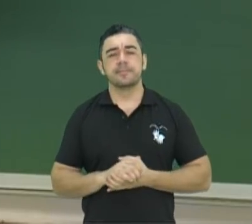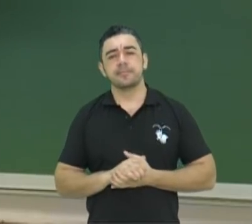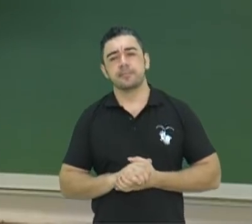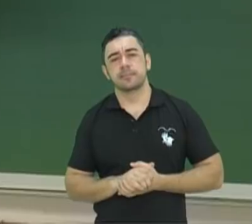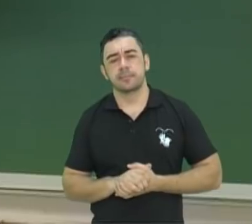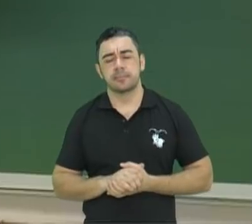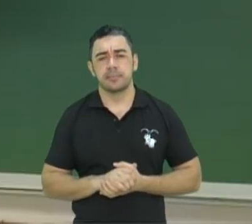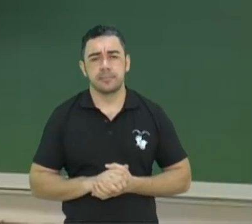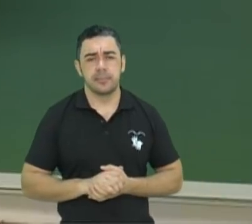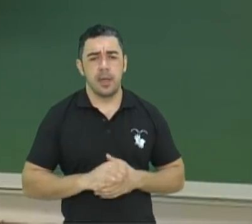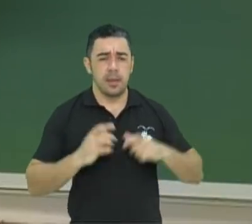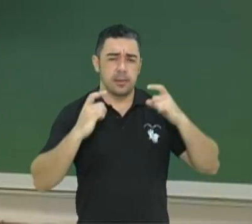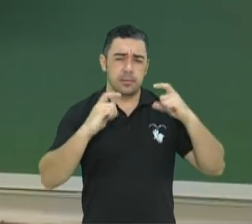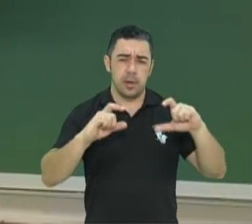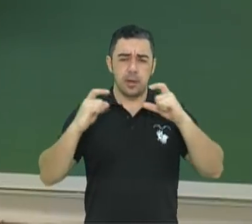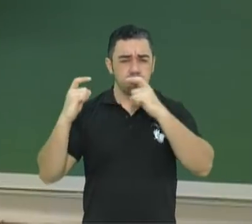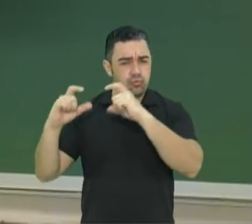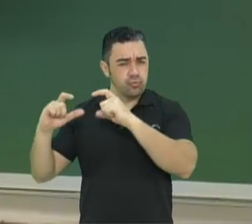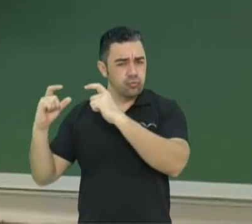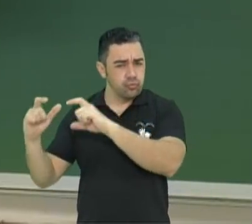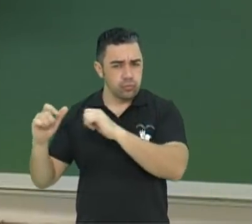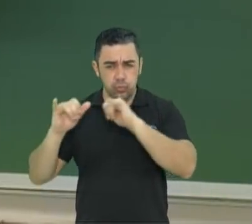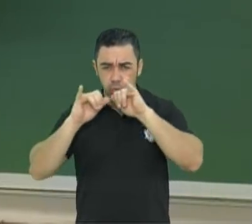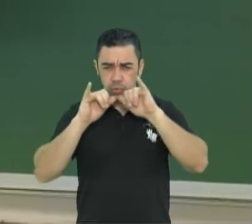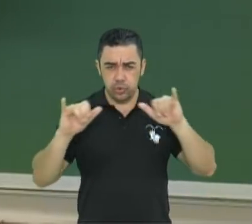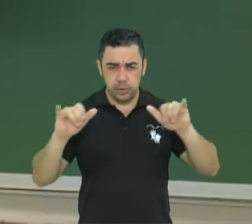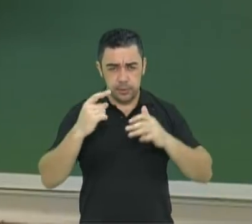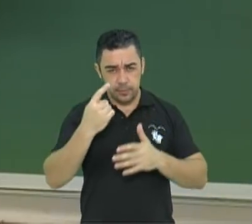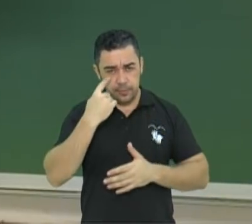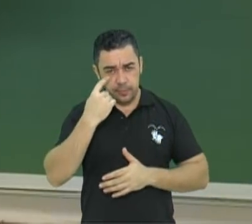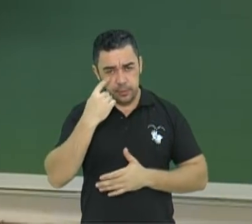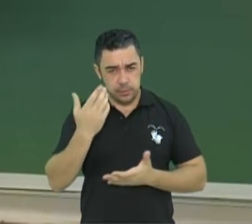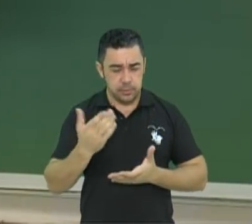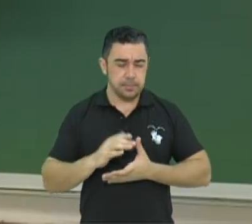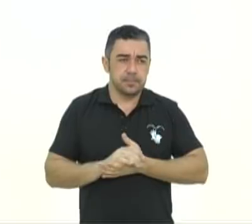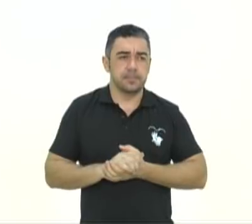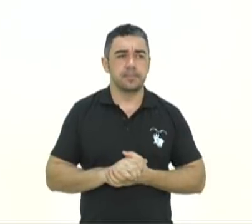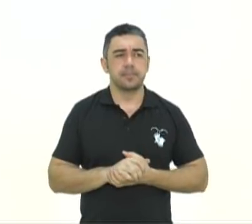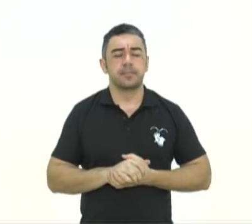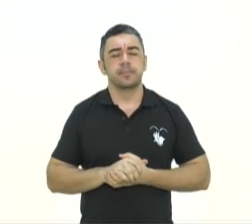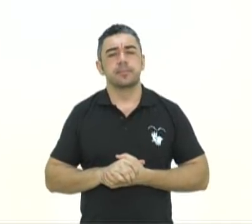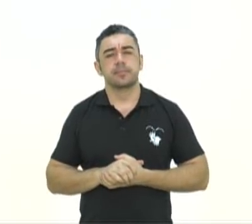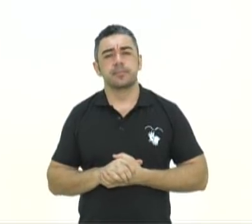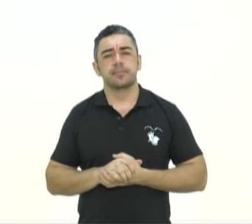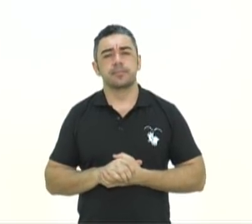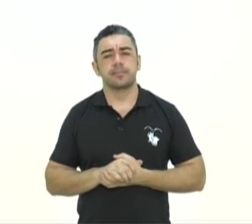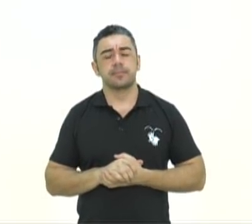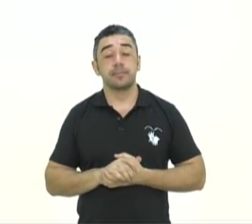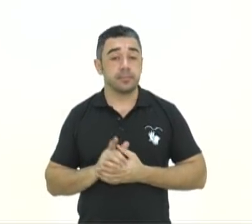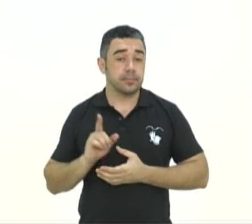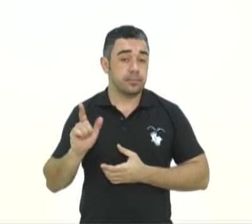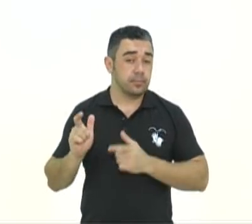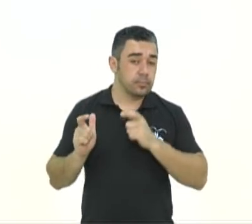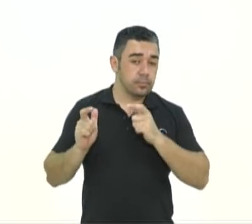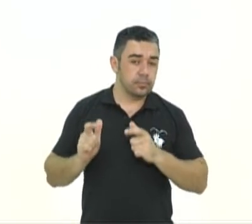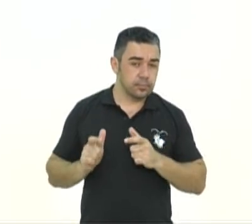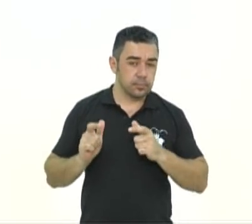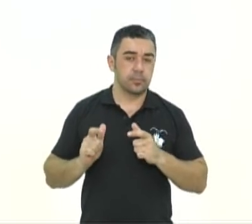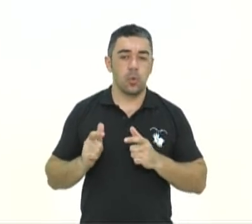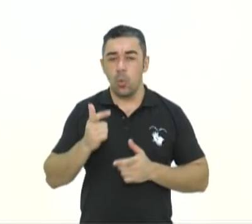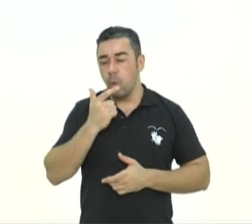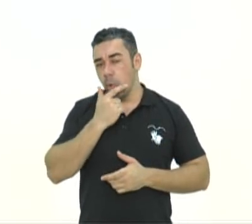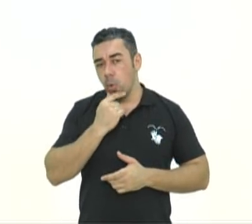tá? De trechos de uma notícia. Então acompanhe comigo aqui. No fórum, o